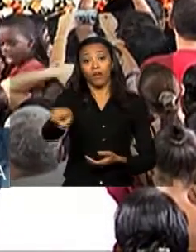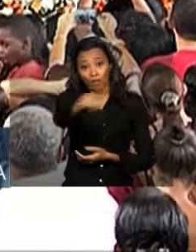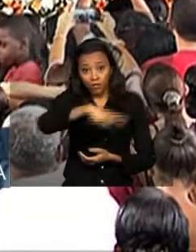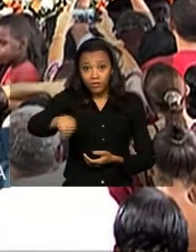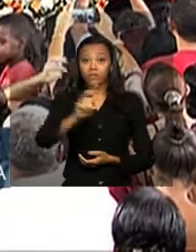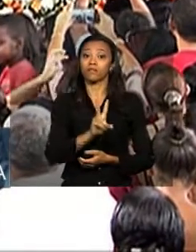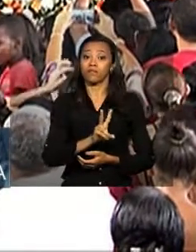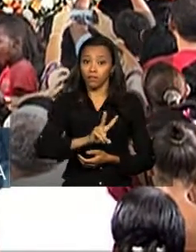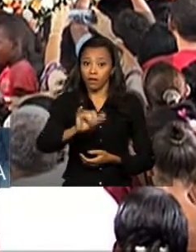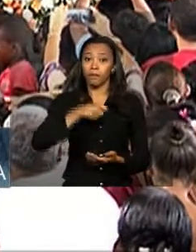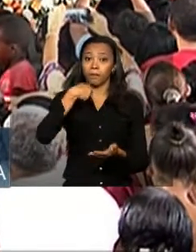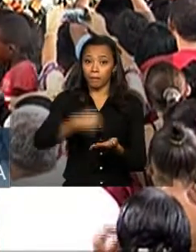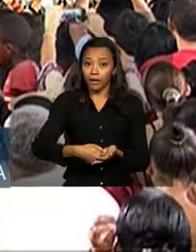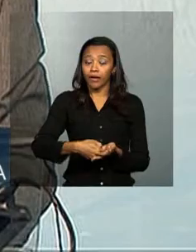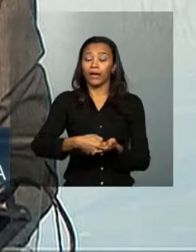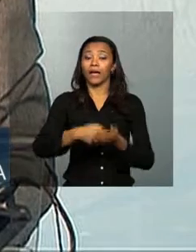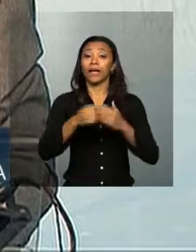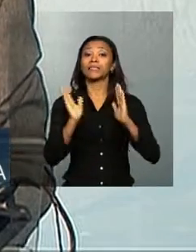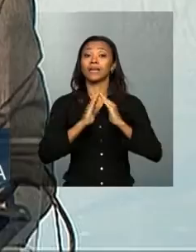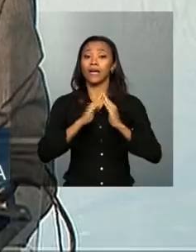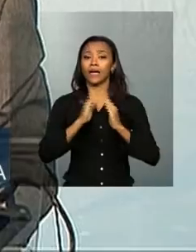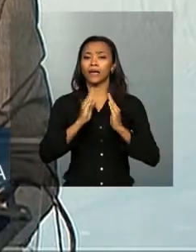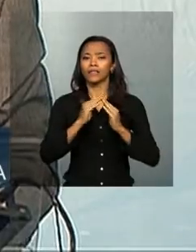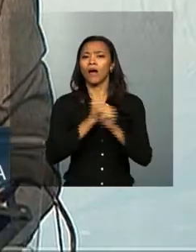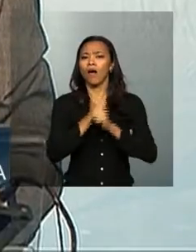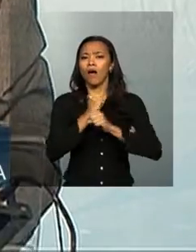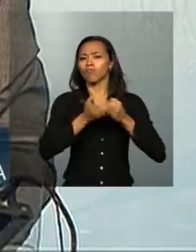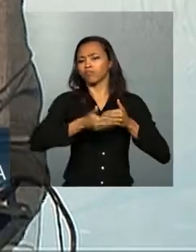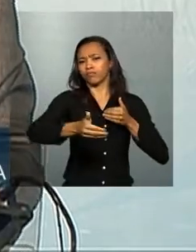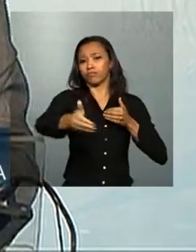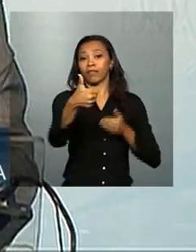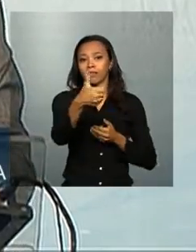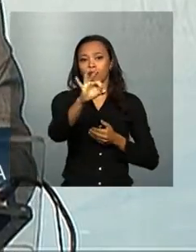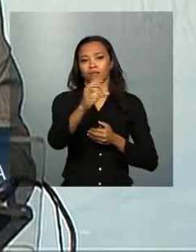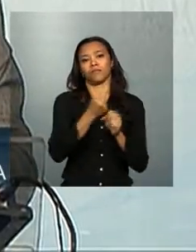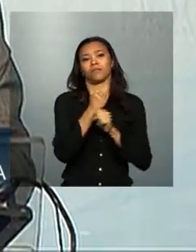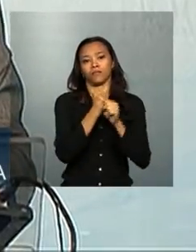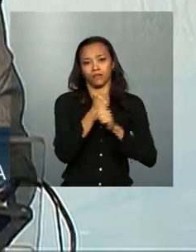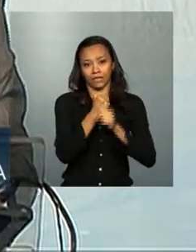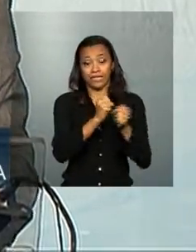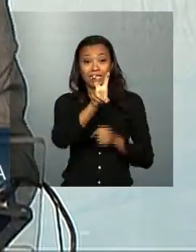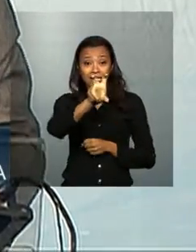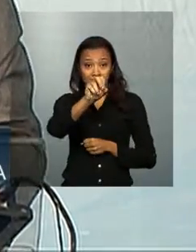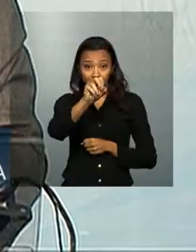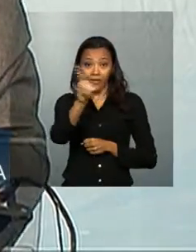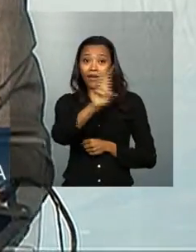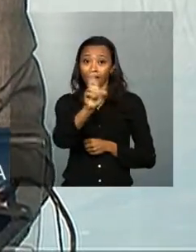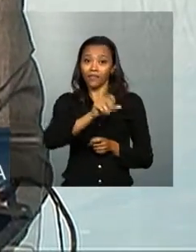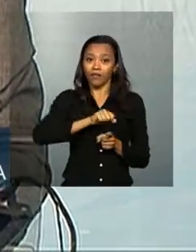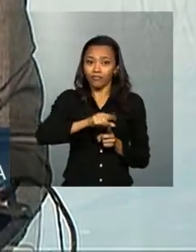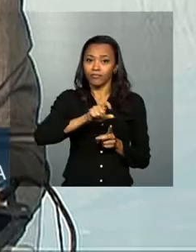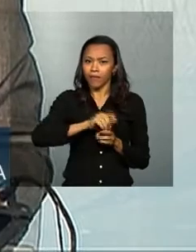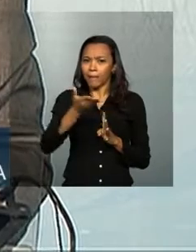pagar essa casa durante 10 anos. 50 reais de prestação,